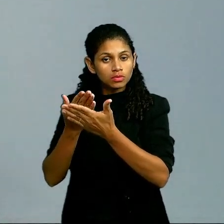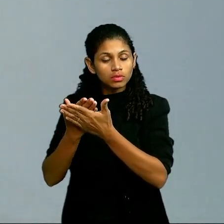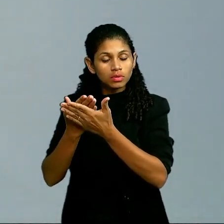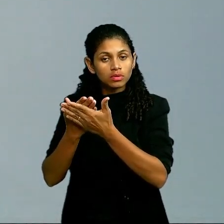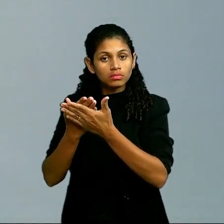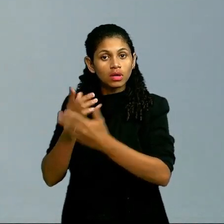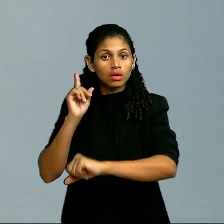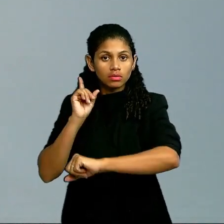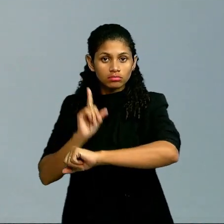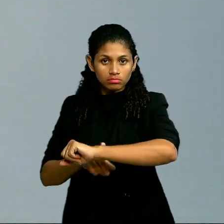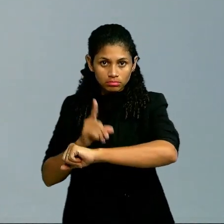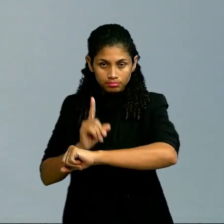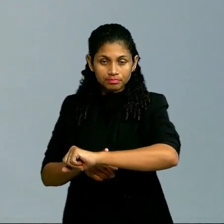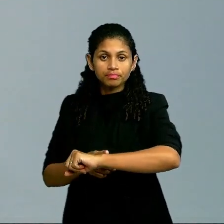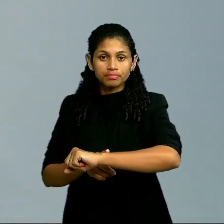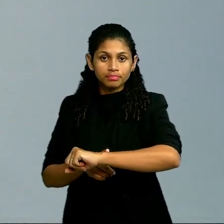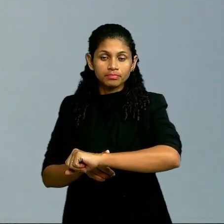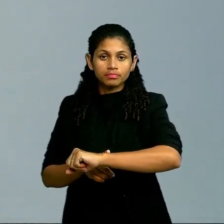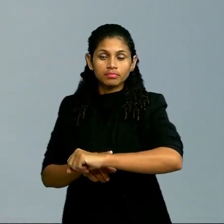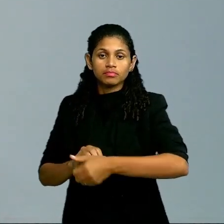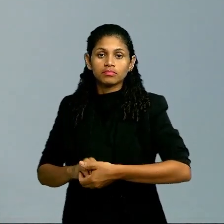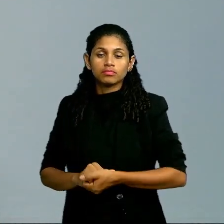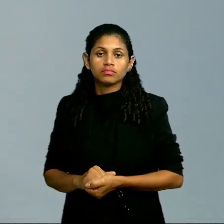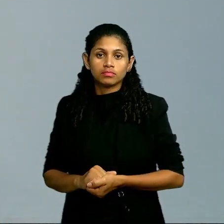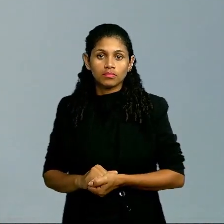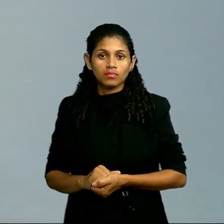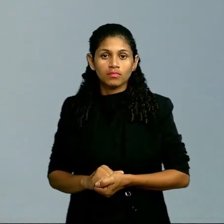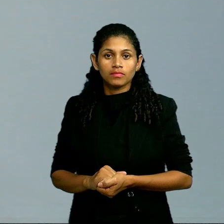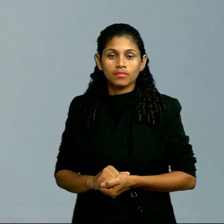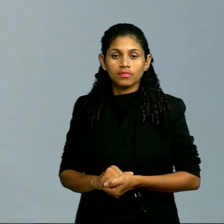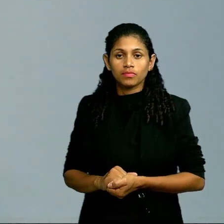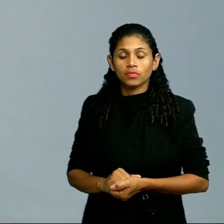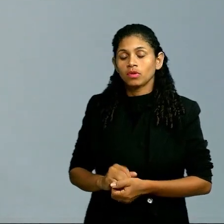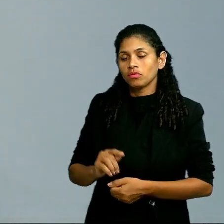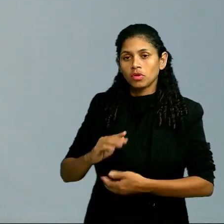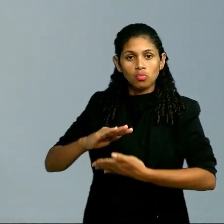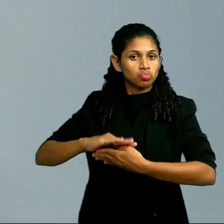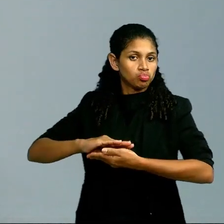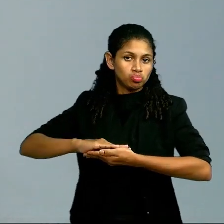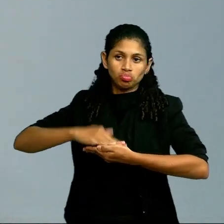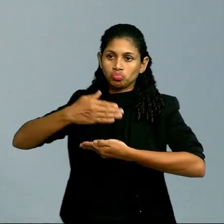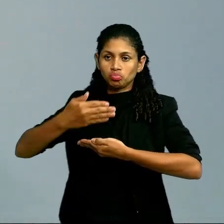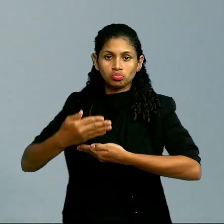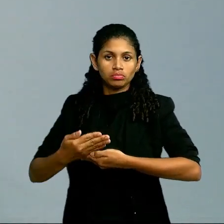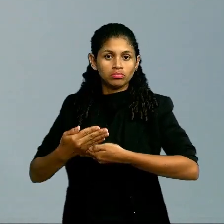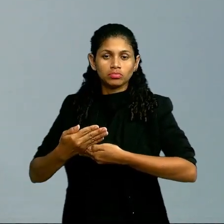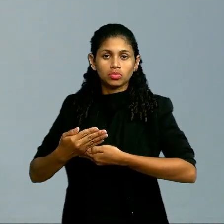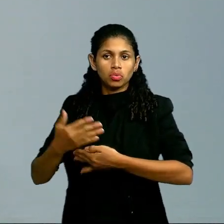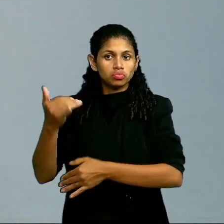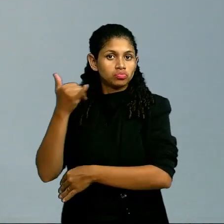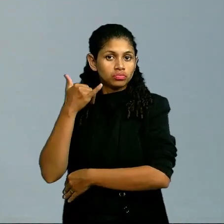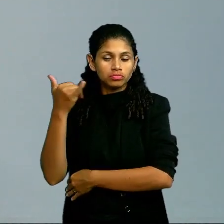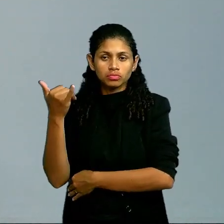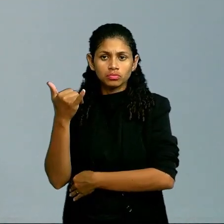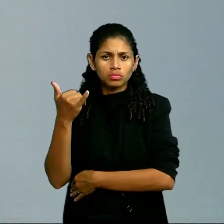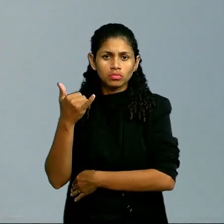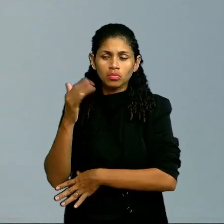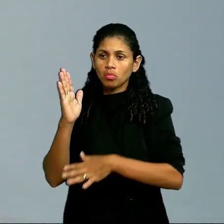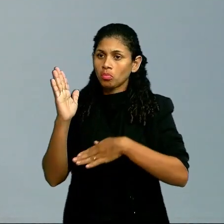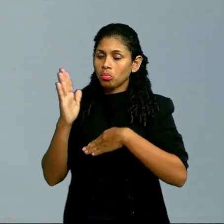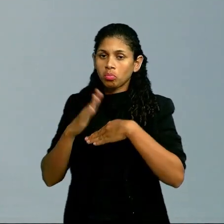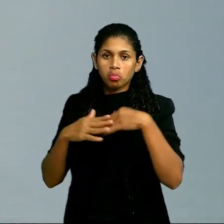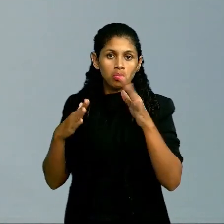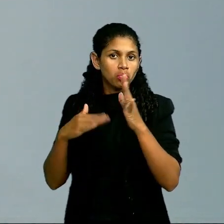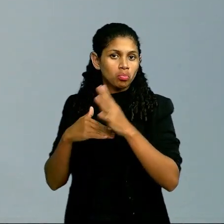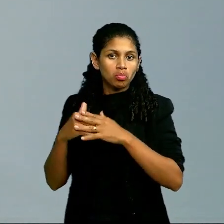relógio de alcatridal, celular, um notebook, computador, aonde tiver. Onde você observar a